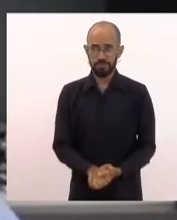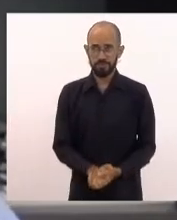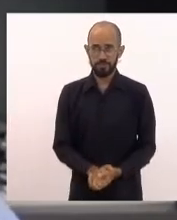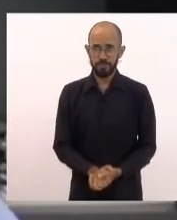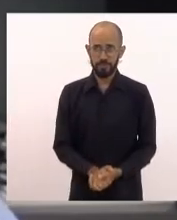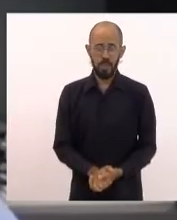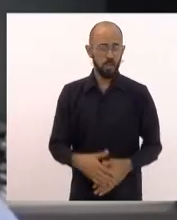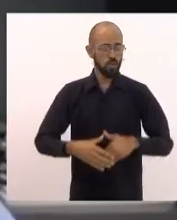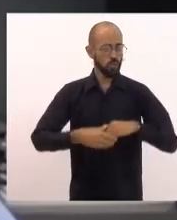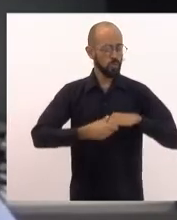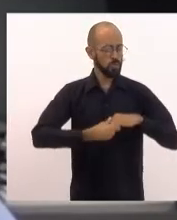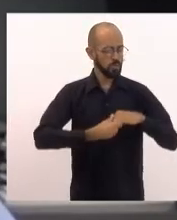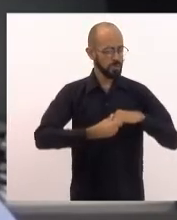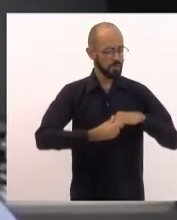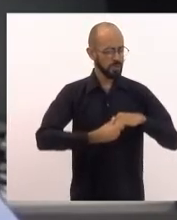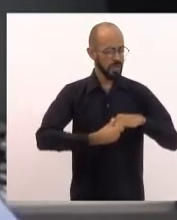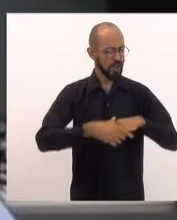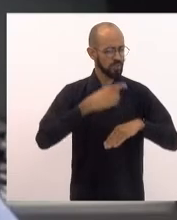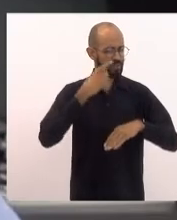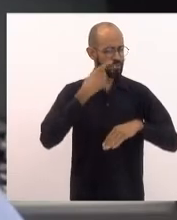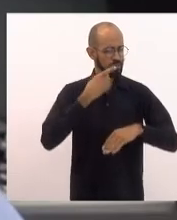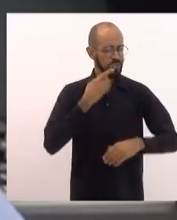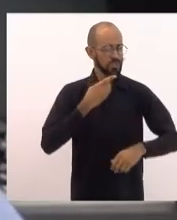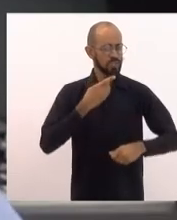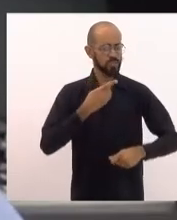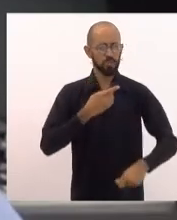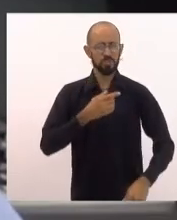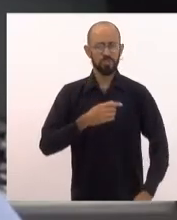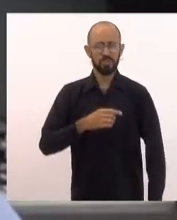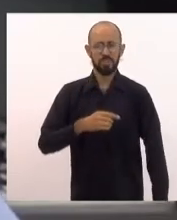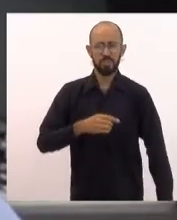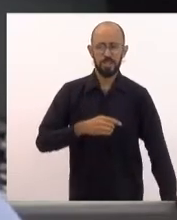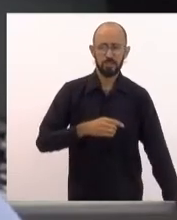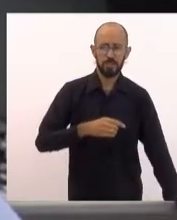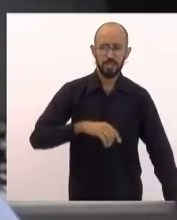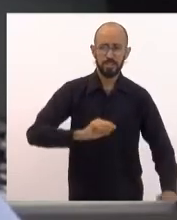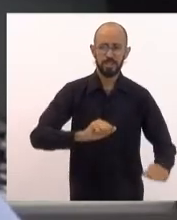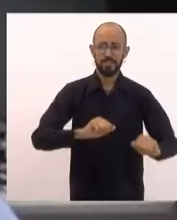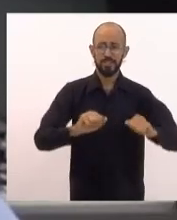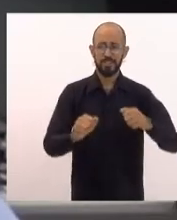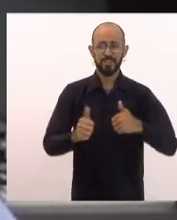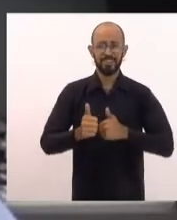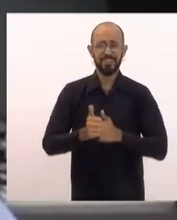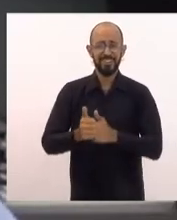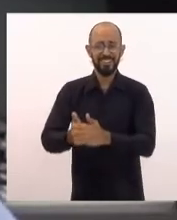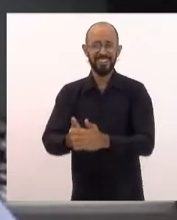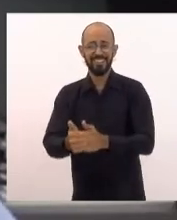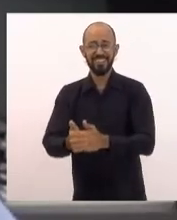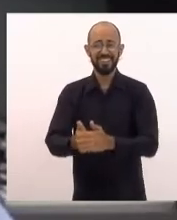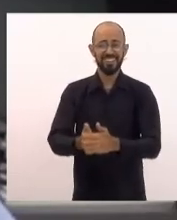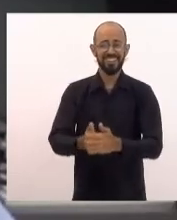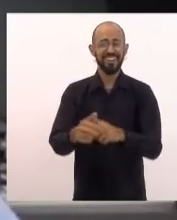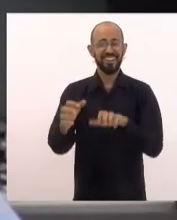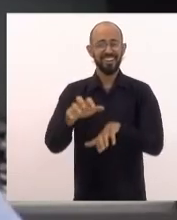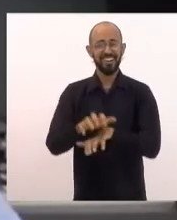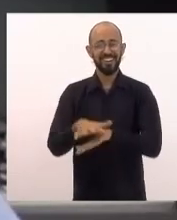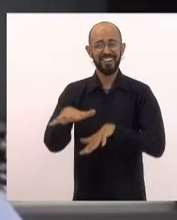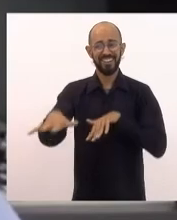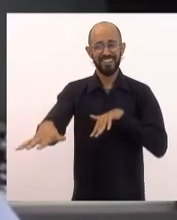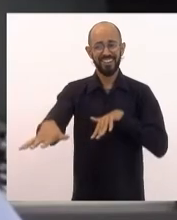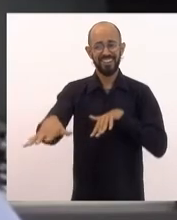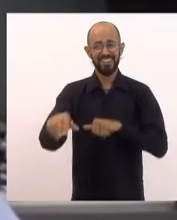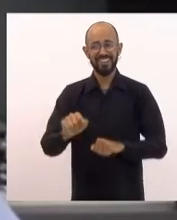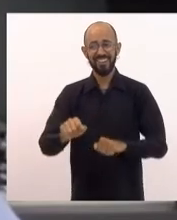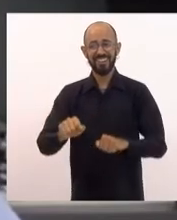Saudar os nobres deputados e deputadas que estão nos acompanhando remotamente, dizer